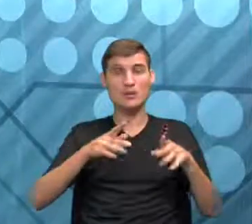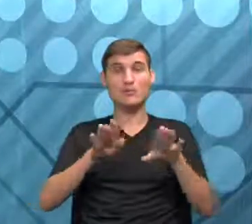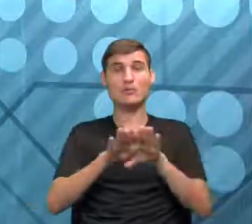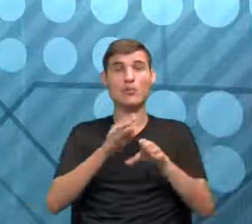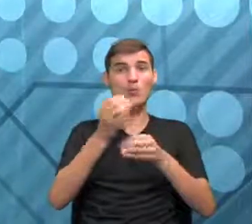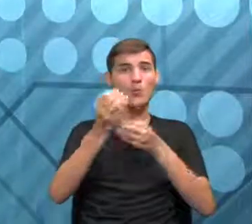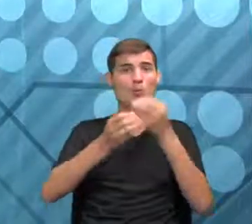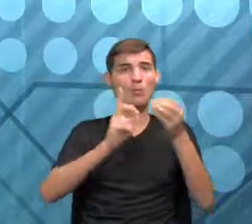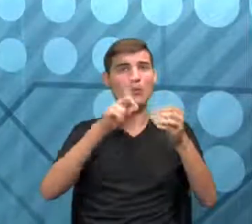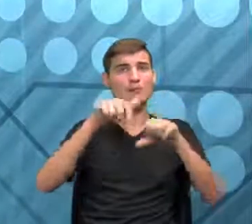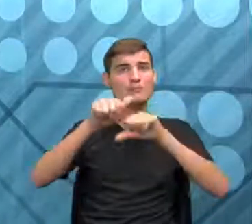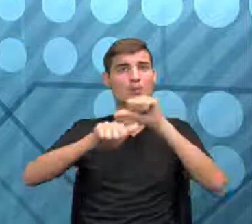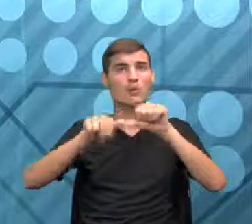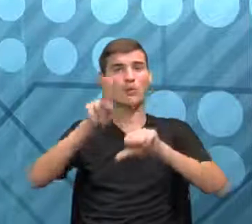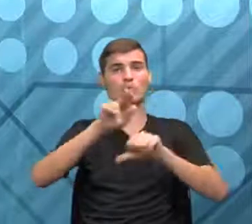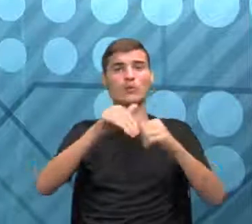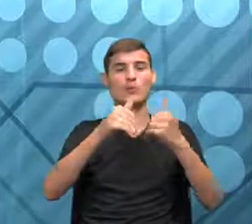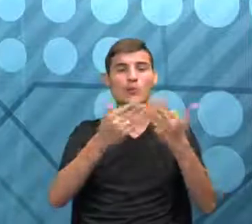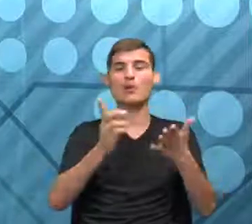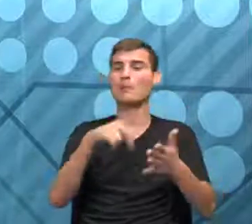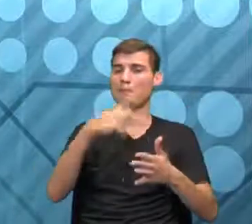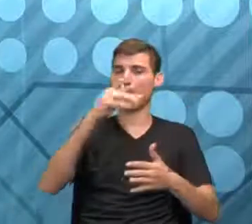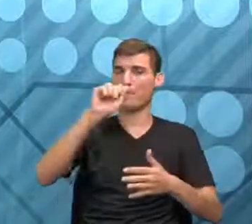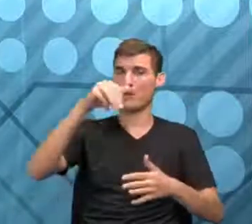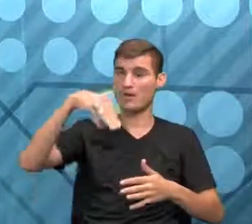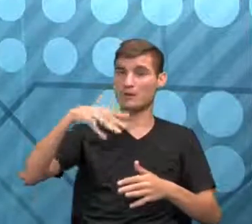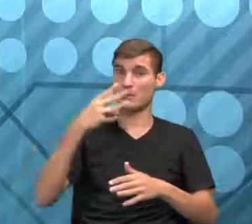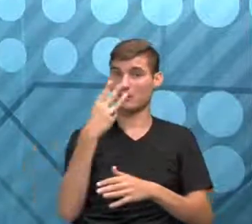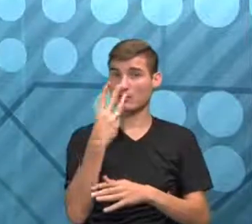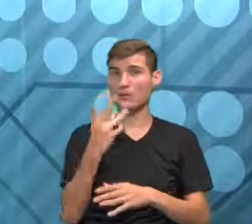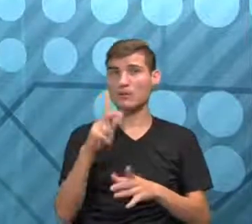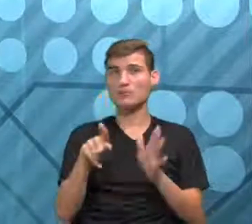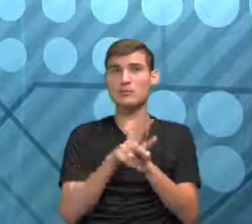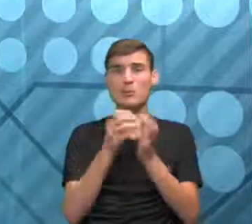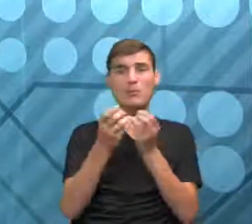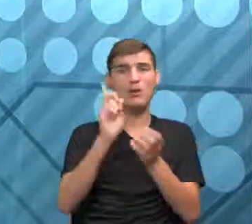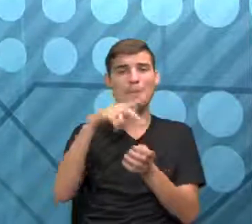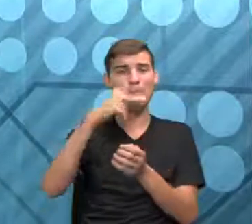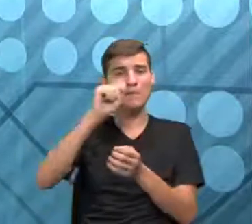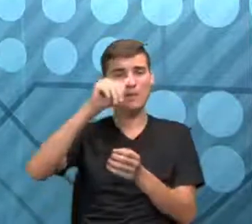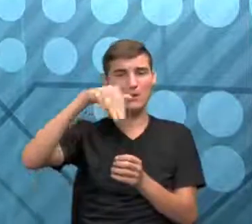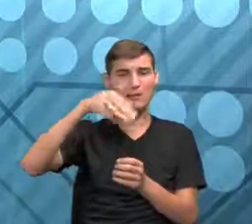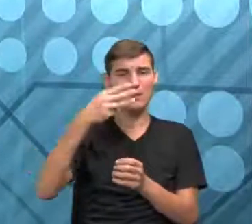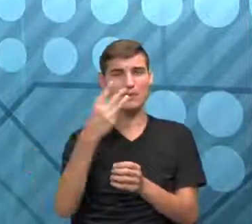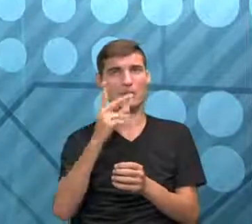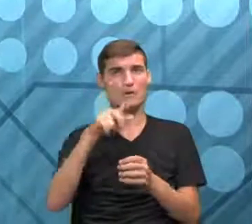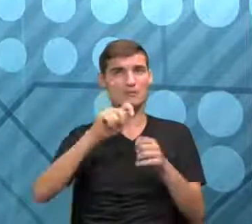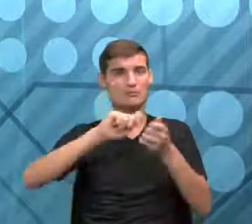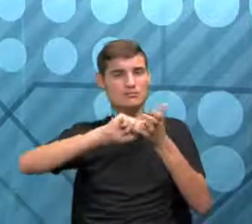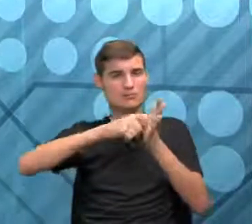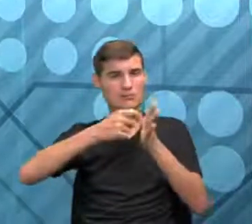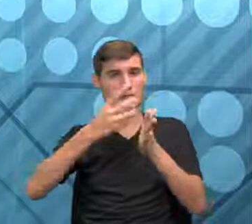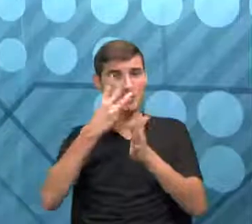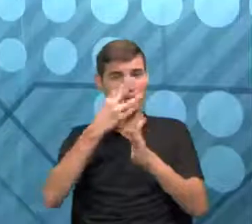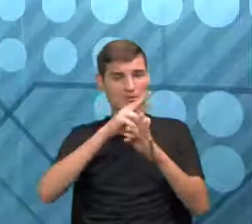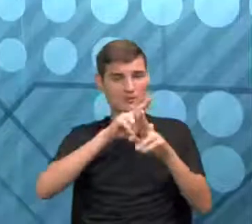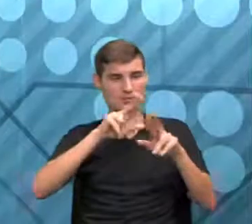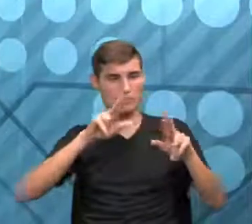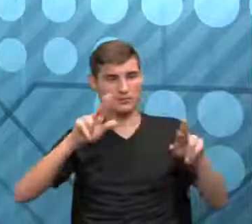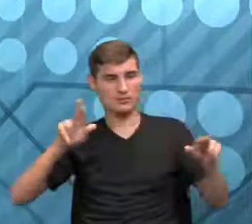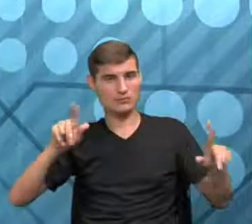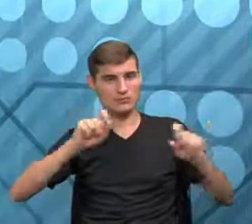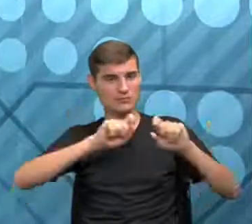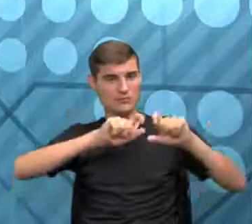que é a modulação que a gente usa? Eu vou utilizar PAM3. Como que é o PAM3? Ele chaveia entre 3 diferentes